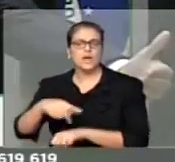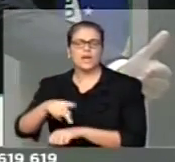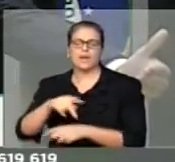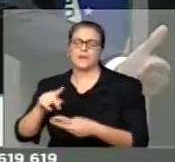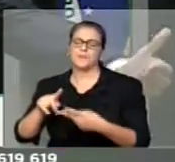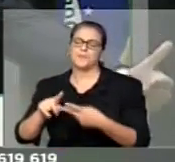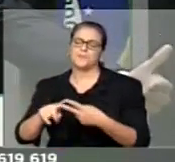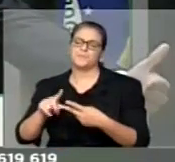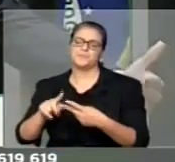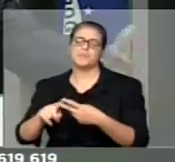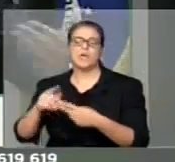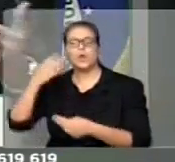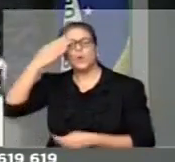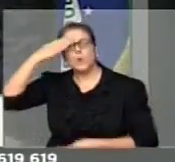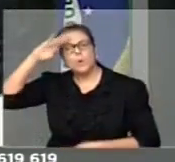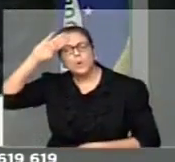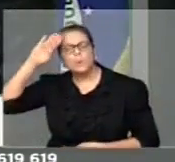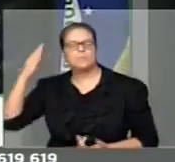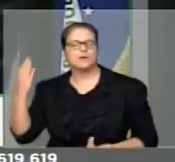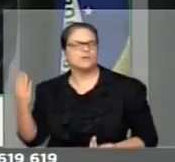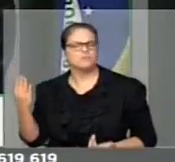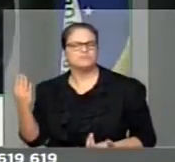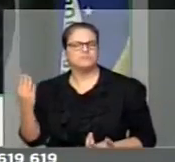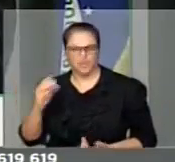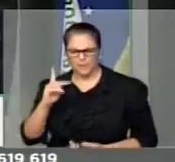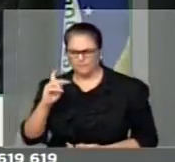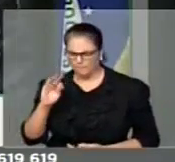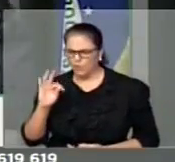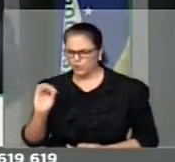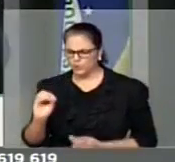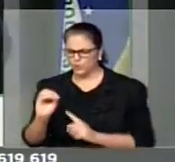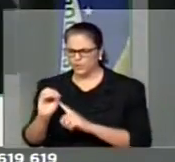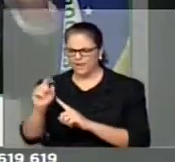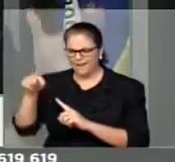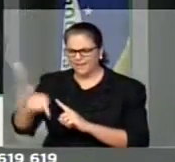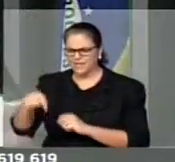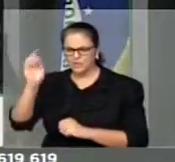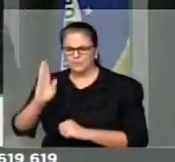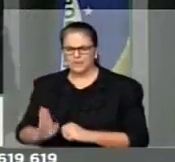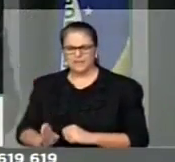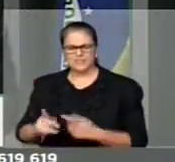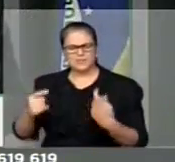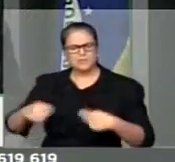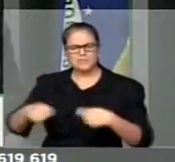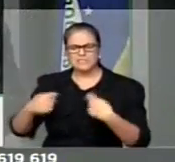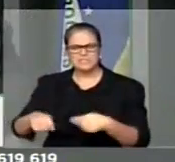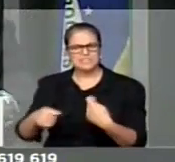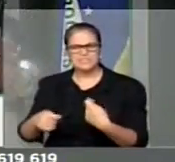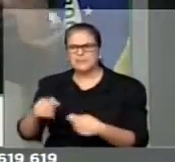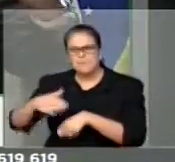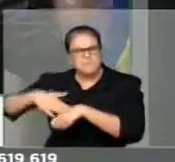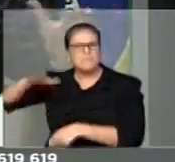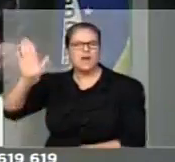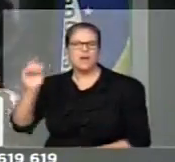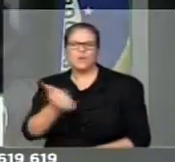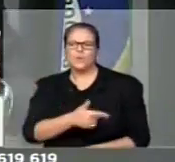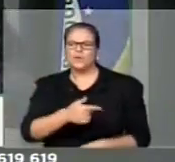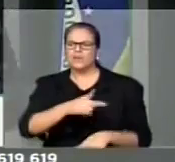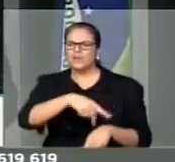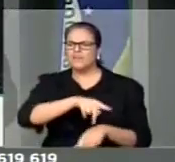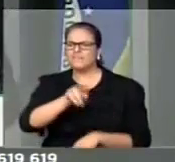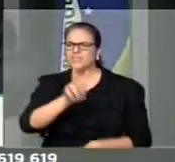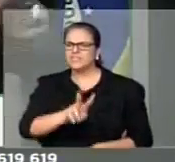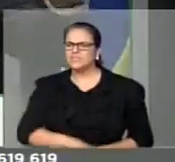de Mariel, em Cuba, como se os portos brasileiros estivessem todos supridos da sua necessidade de atender